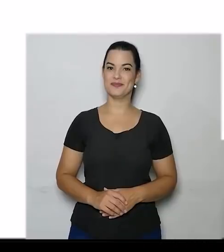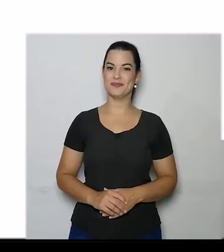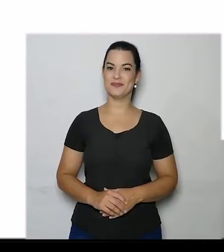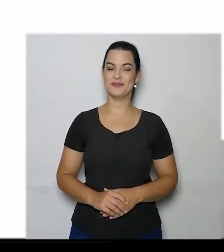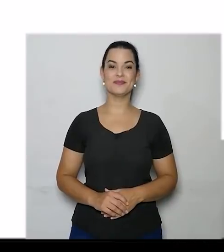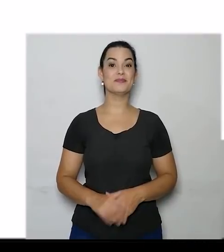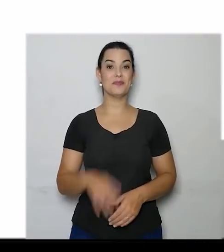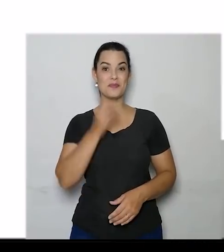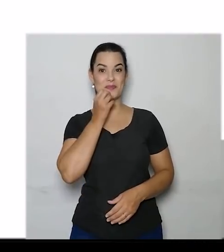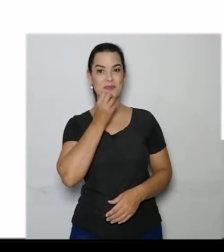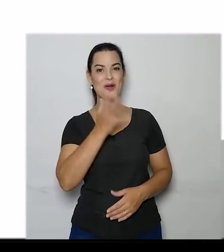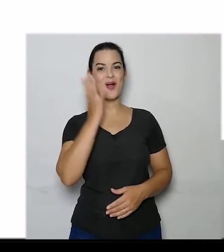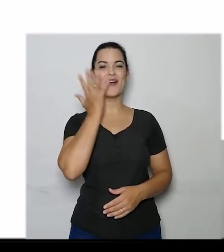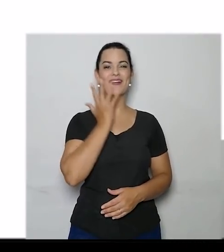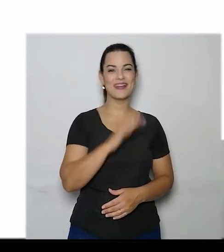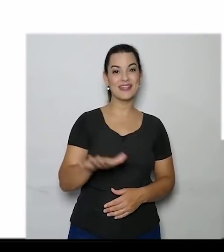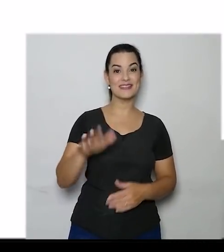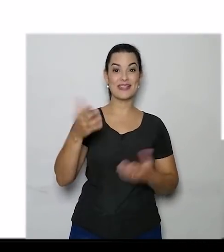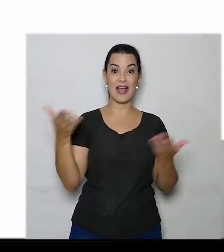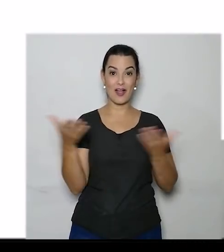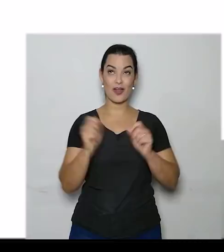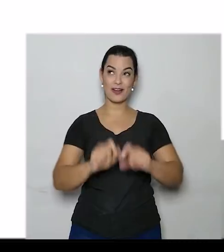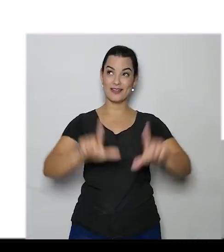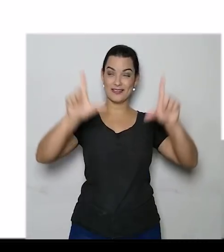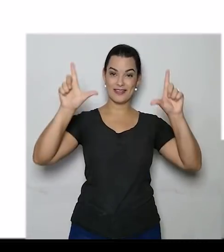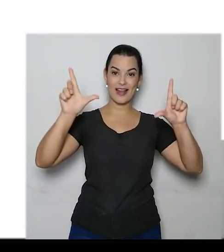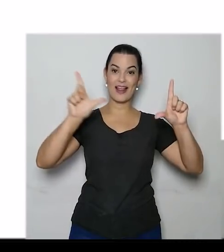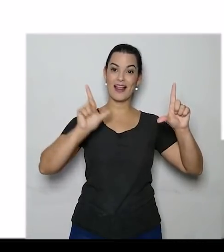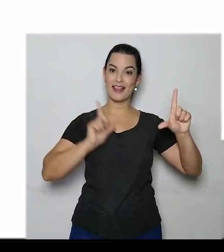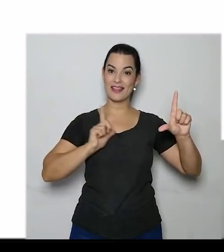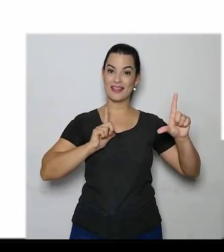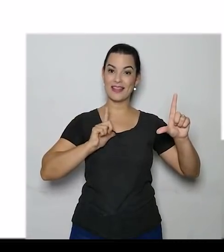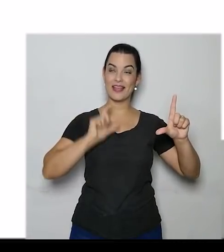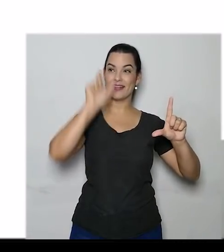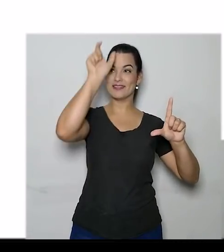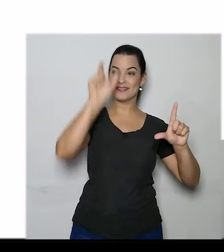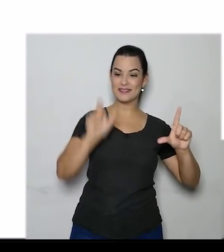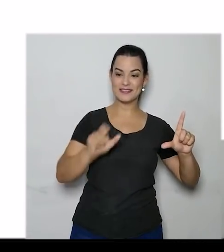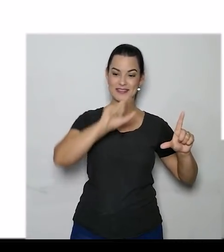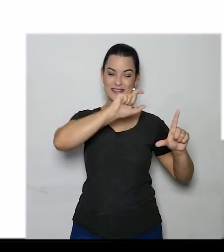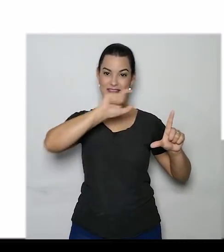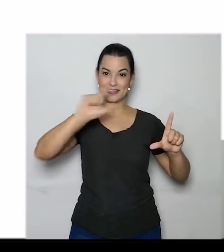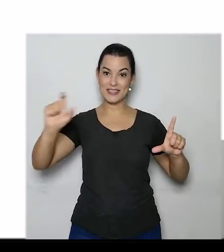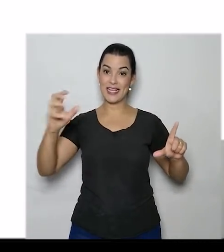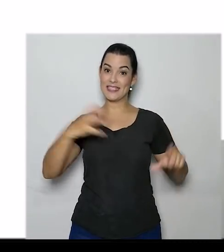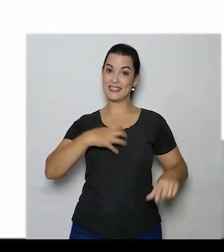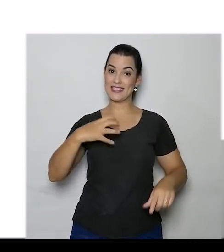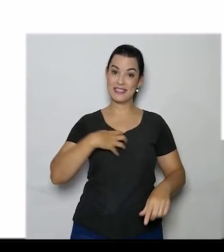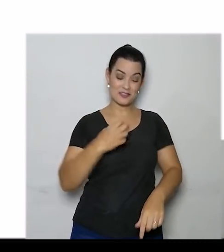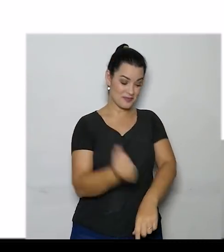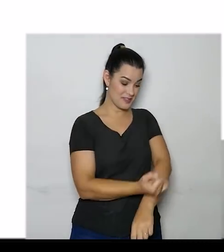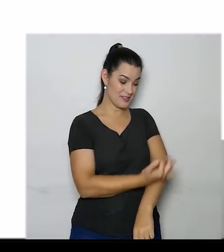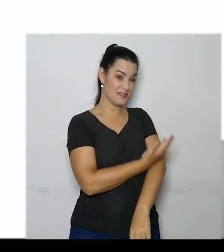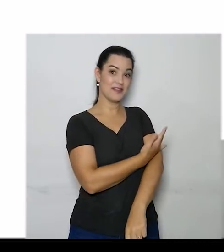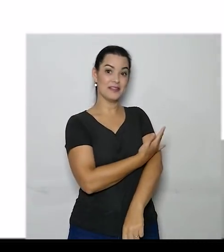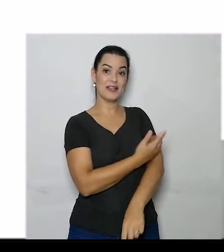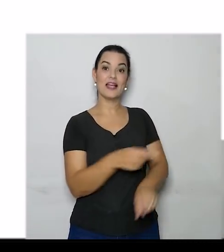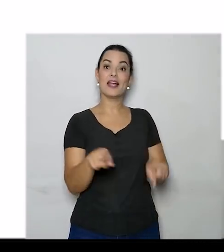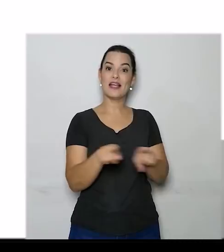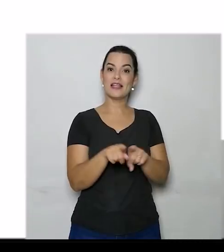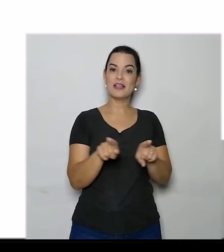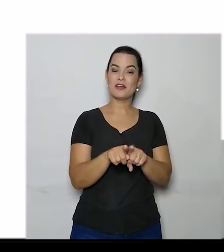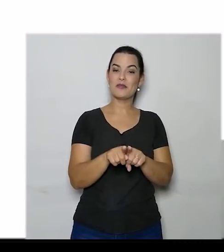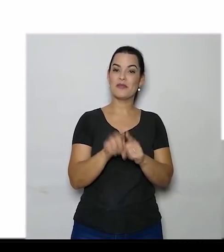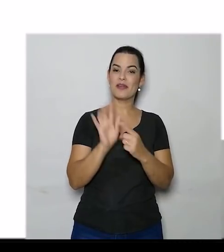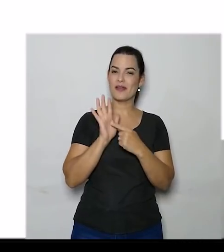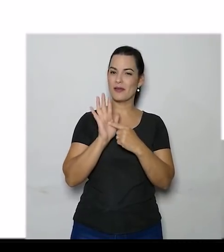Bom, crianças, na tela de vocês tem uma cruzadinha de sentimentos e emoções. Também vai aparecer algumas carinhas